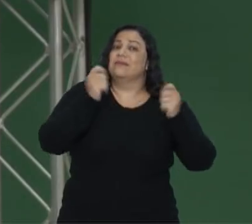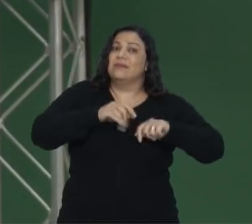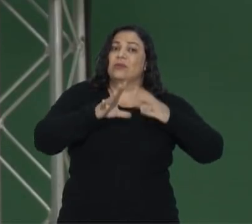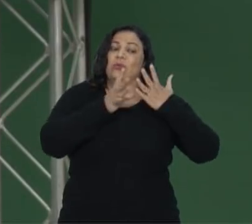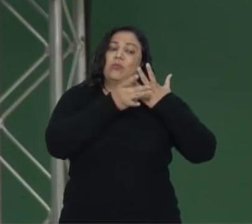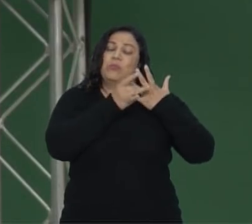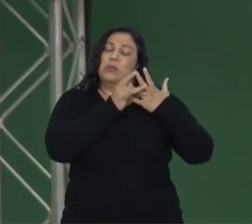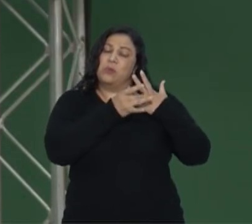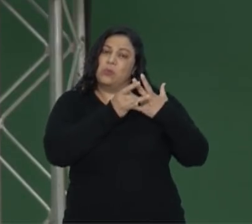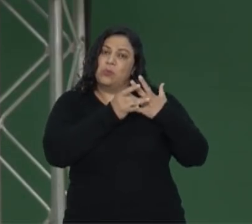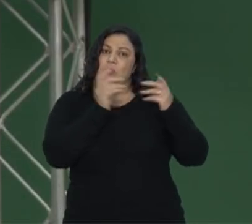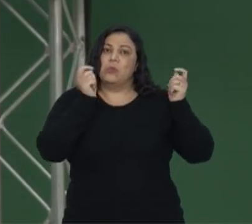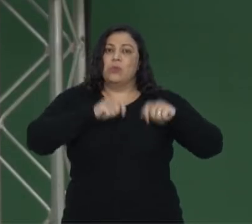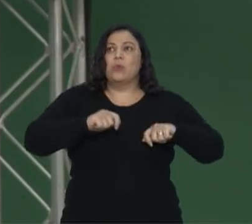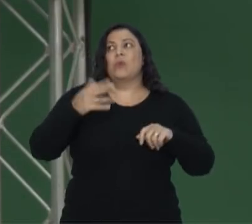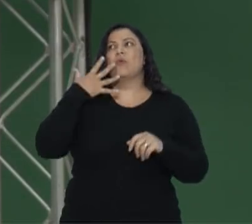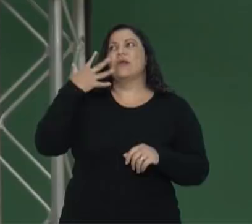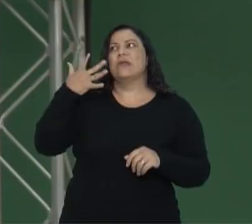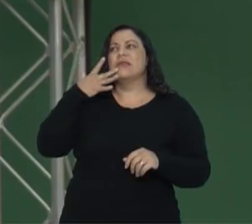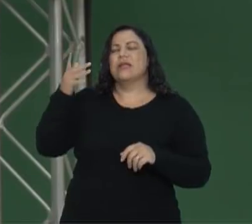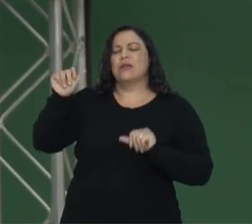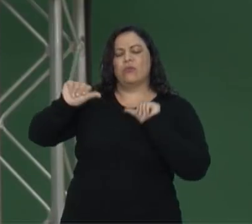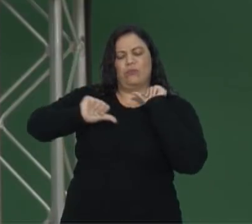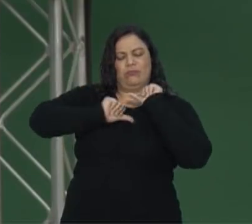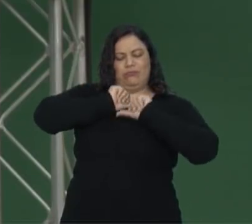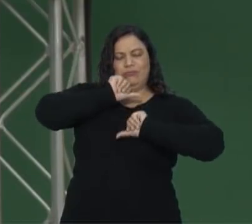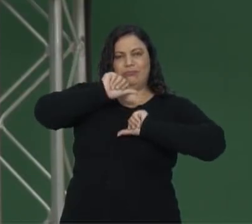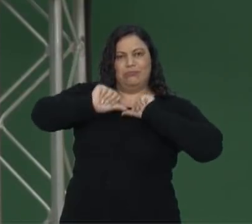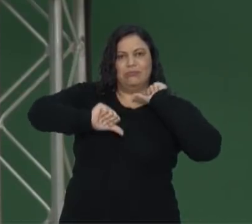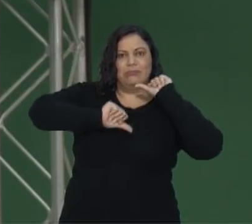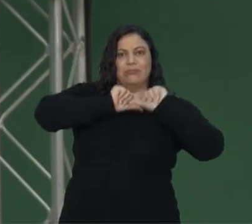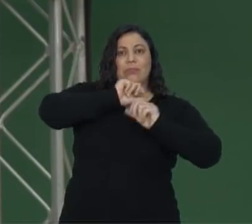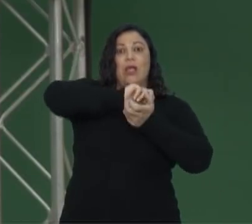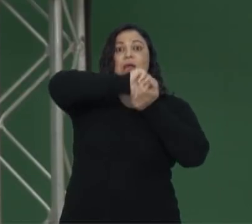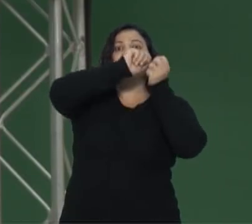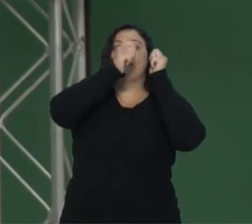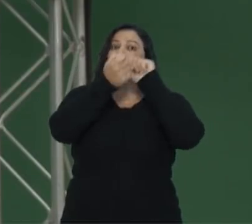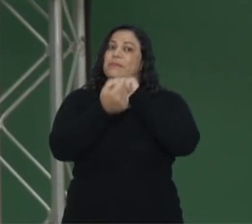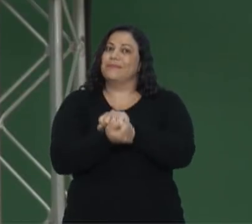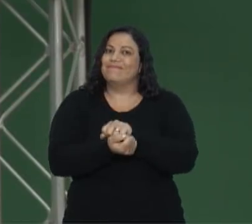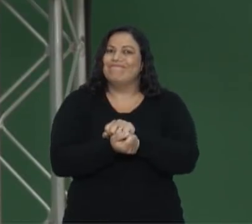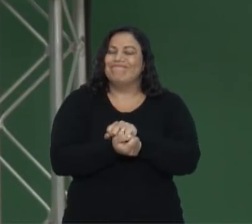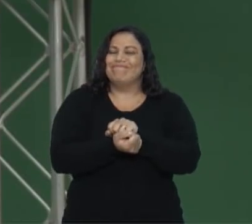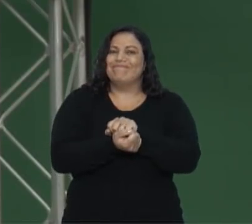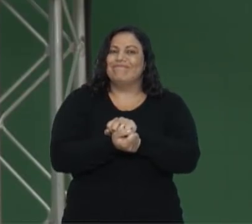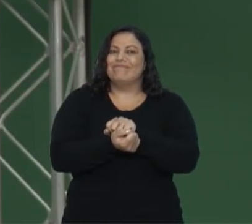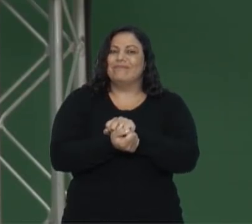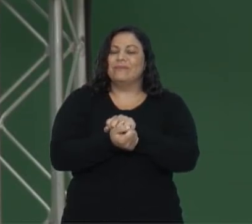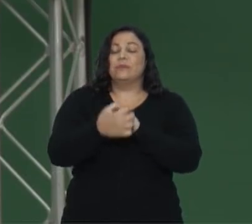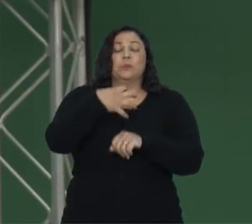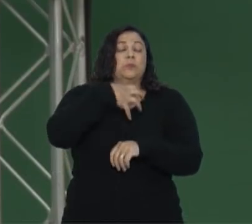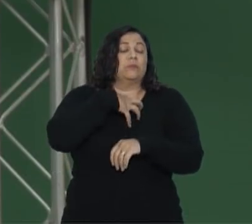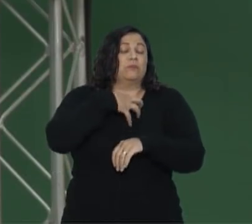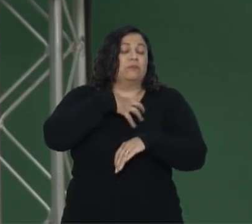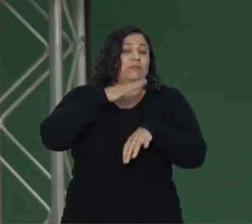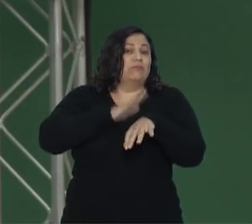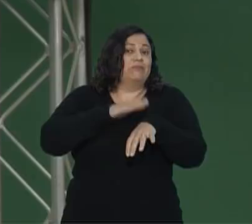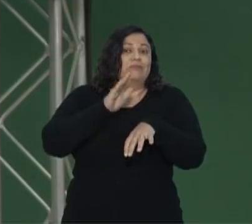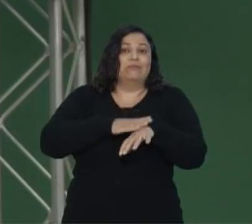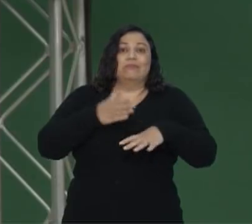homem pegou aquela pepita e a transformou, moldou do jeito que ele queria, deu uma